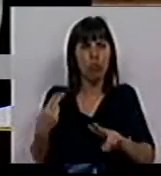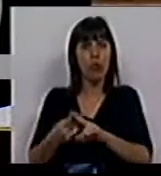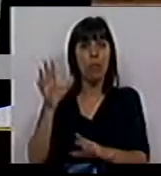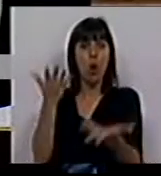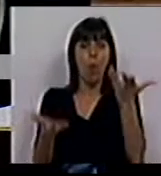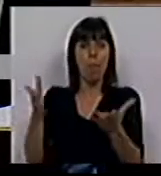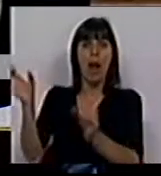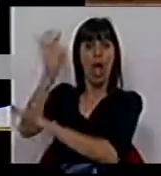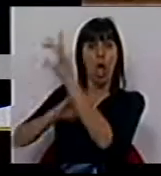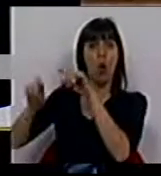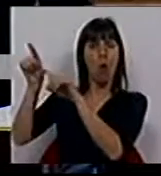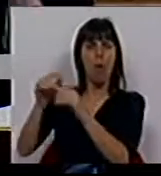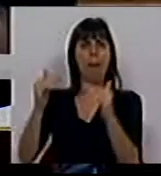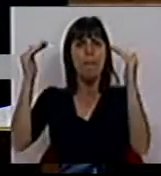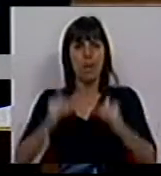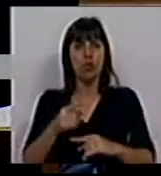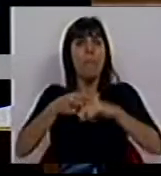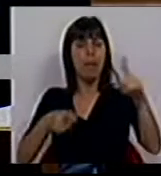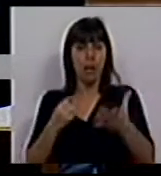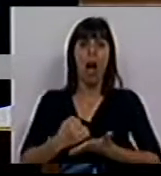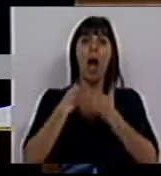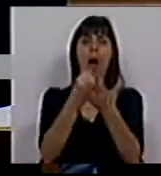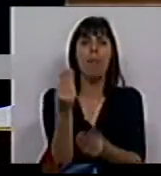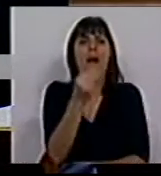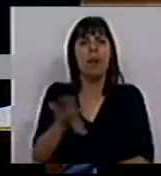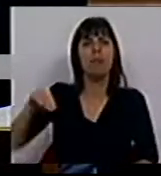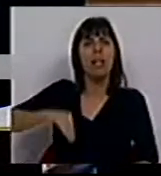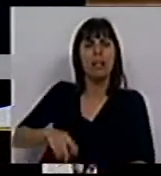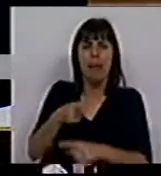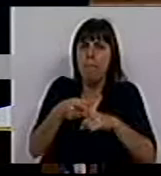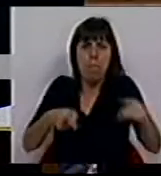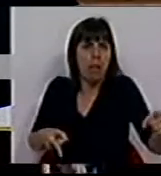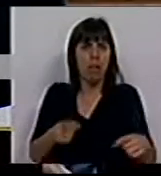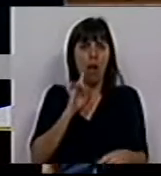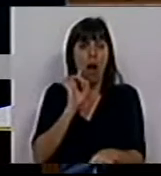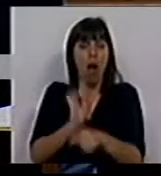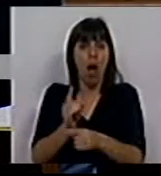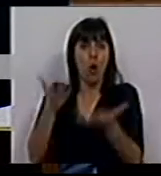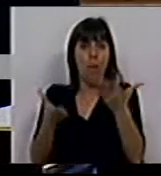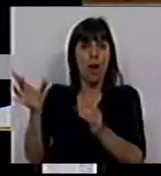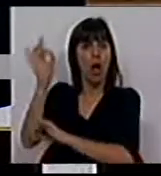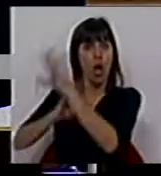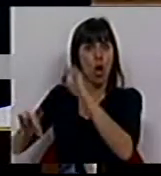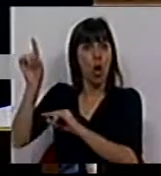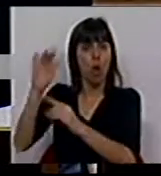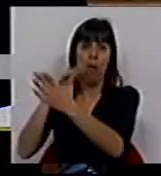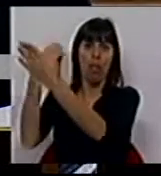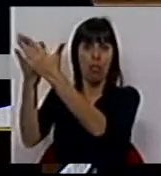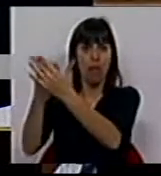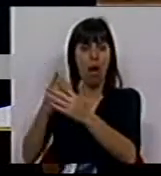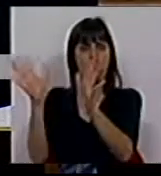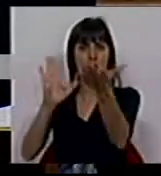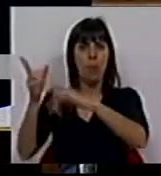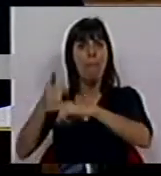da zona euro e é metade dos apoios que estas crianças recebem, são metade daqueles que a zona euro lhes presta